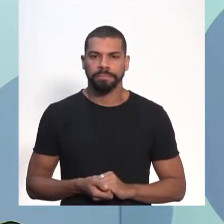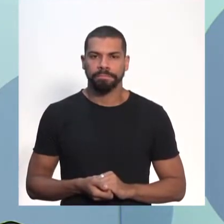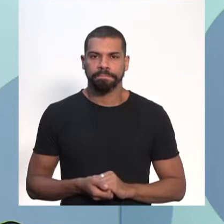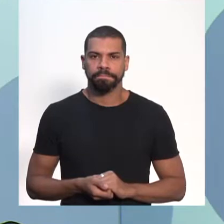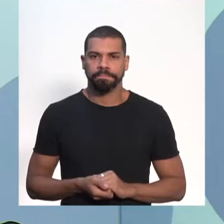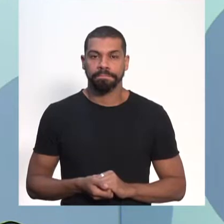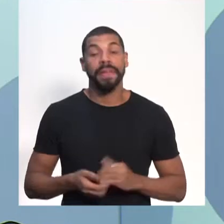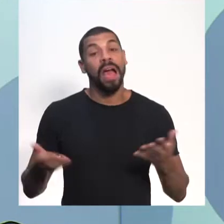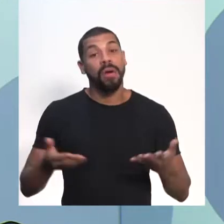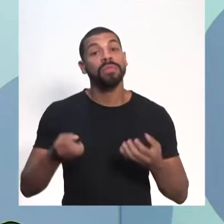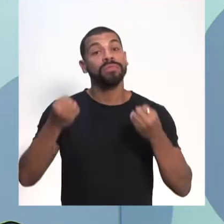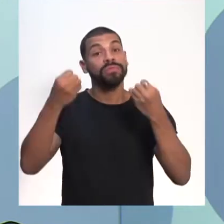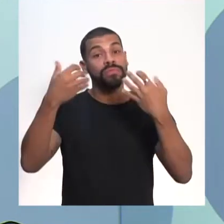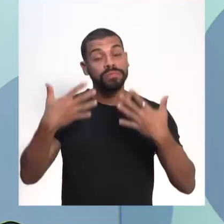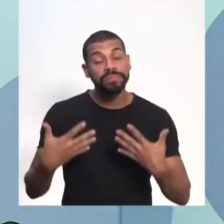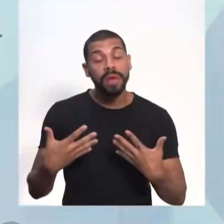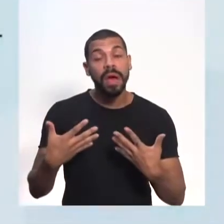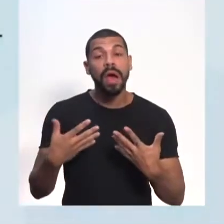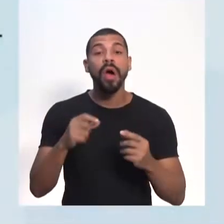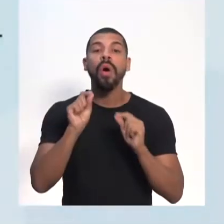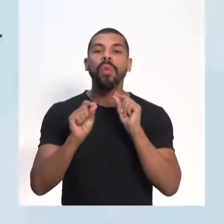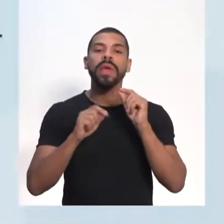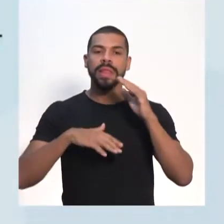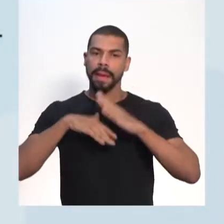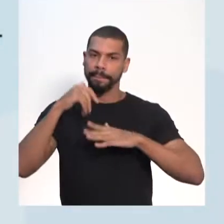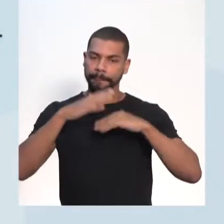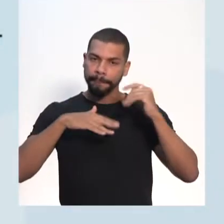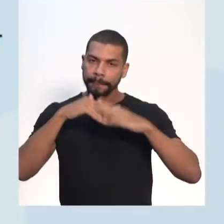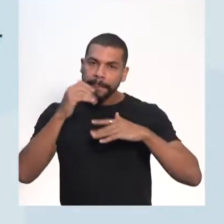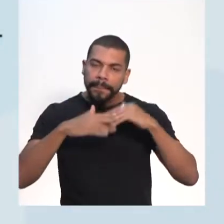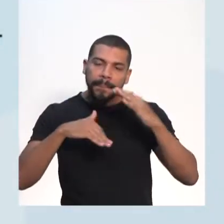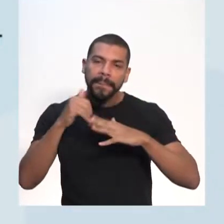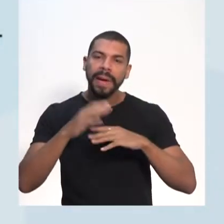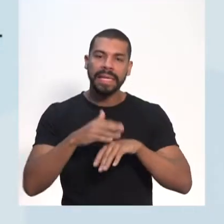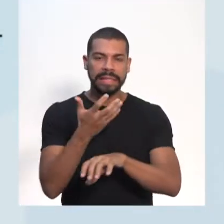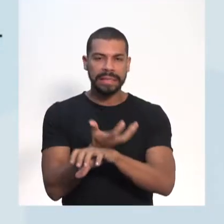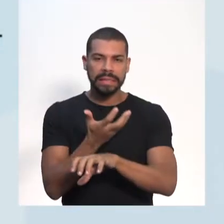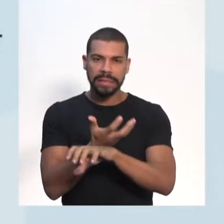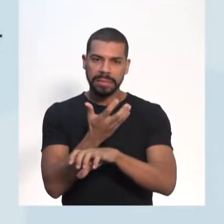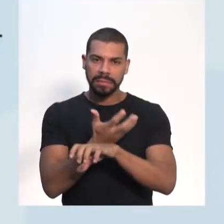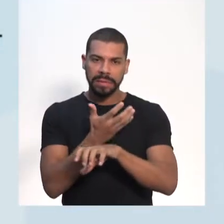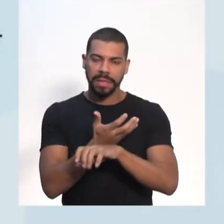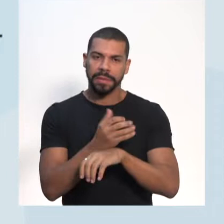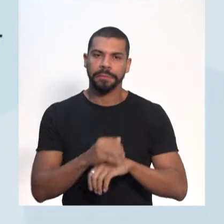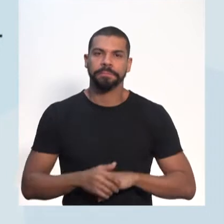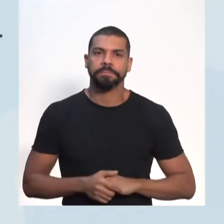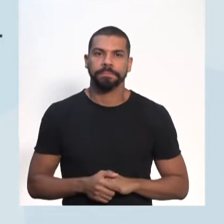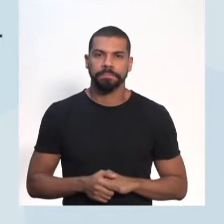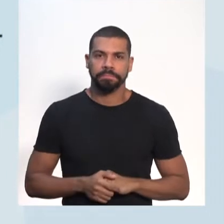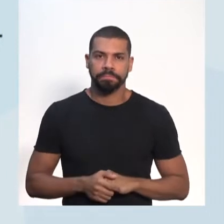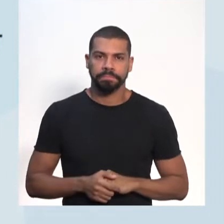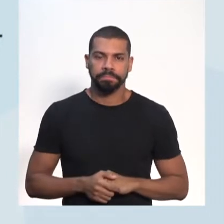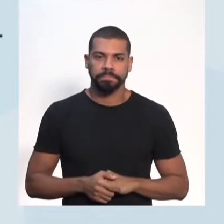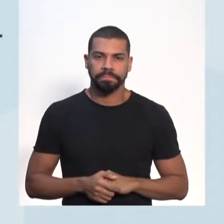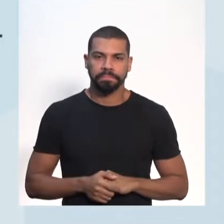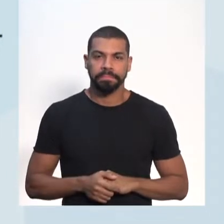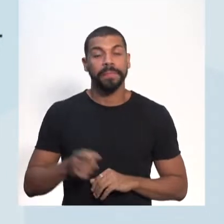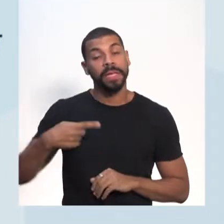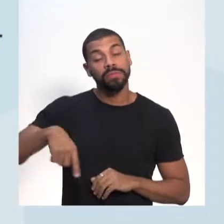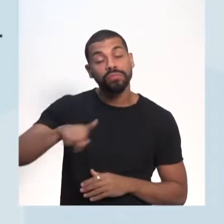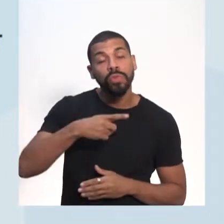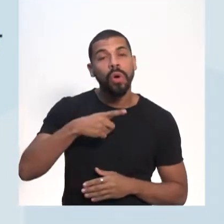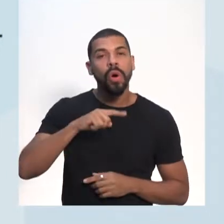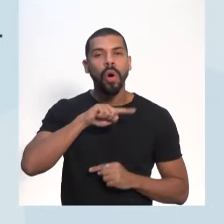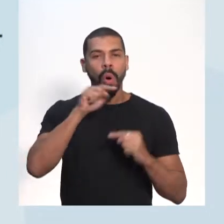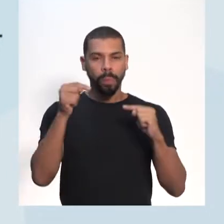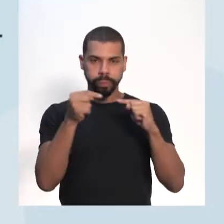Eu vou falar um pouquinho, então, dos componentes, das habilidades que dos componentes que nós fizemos. E,